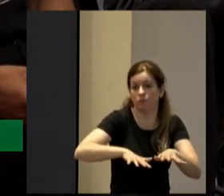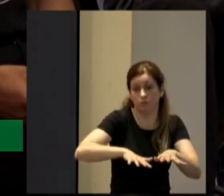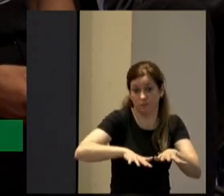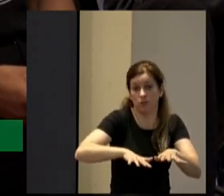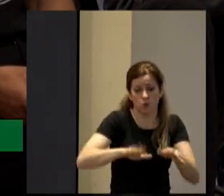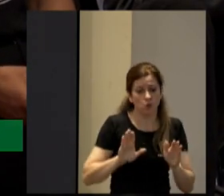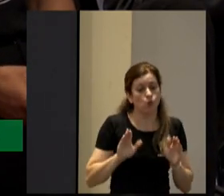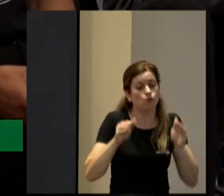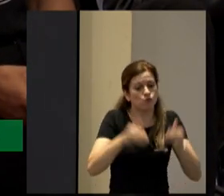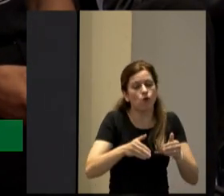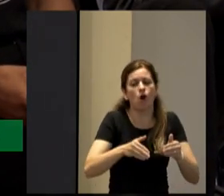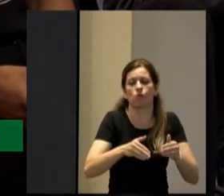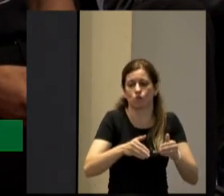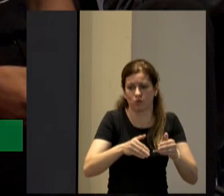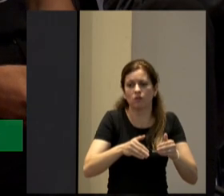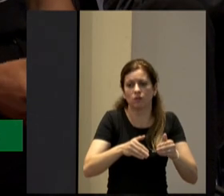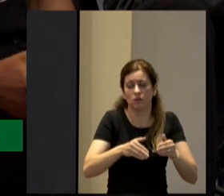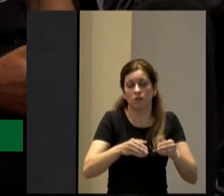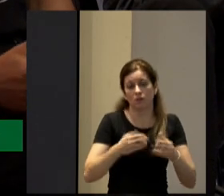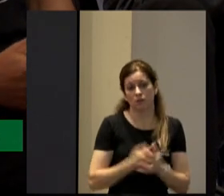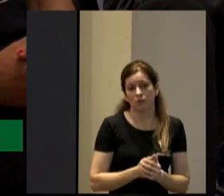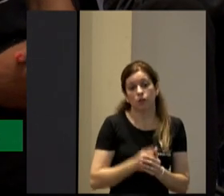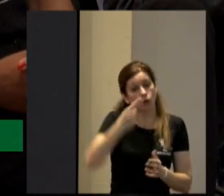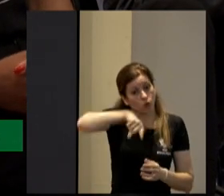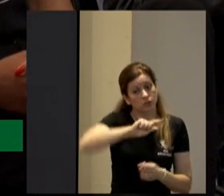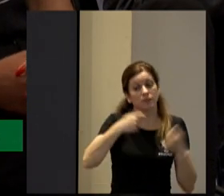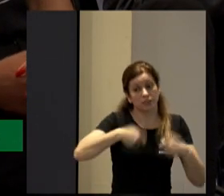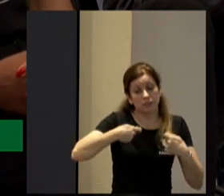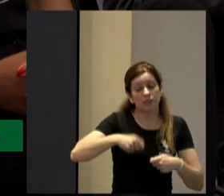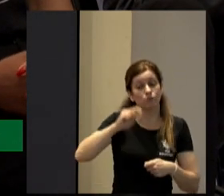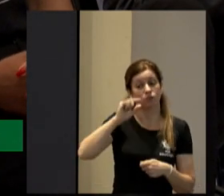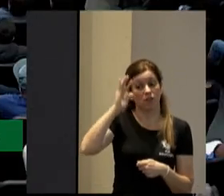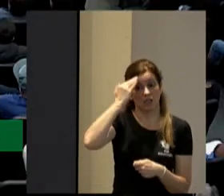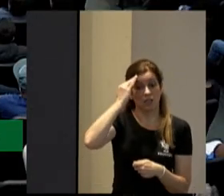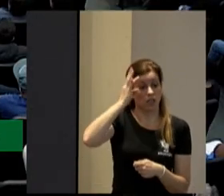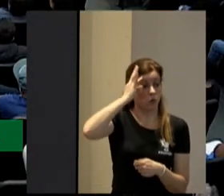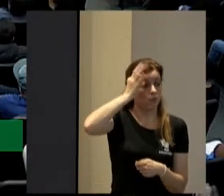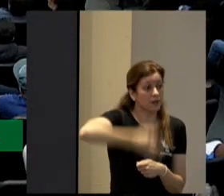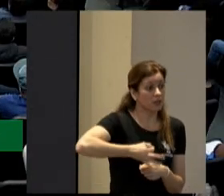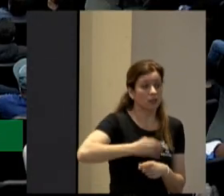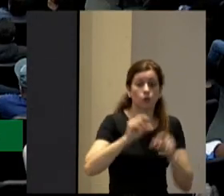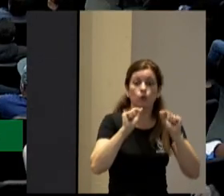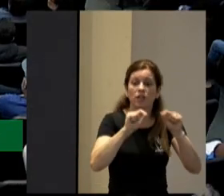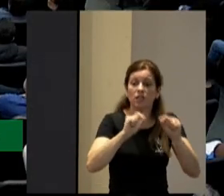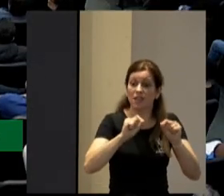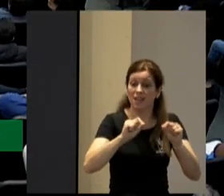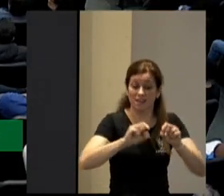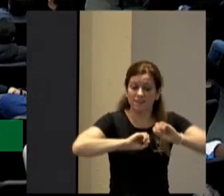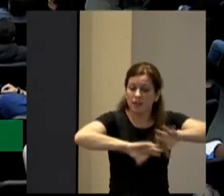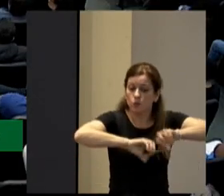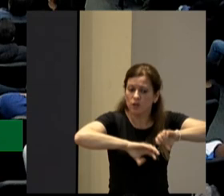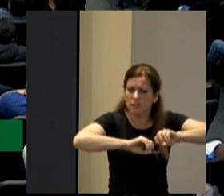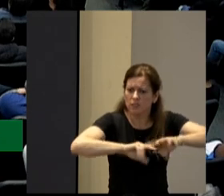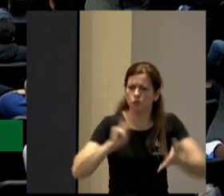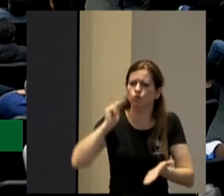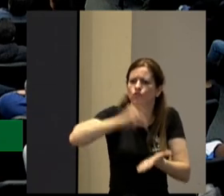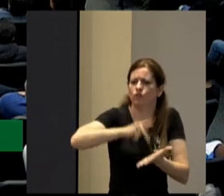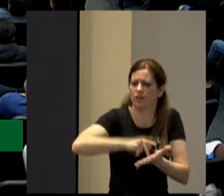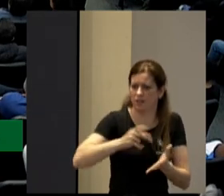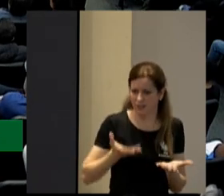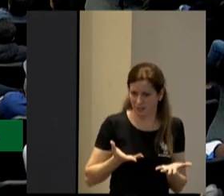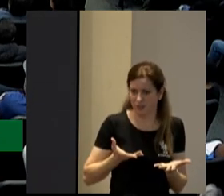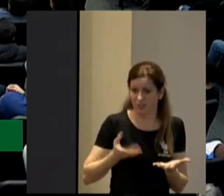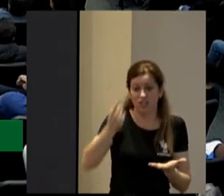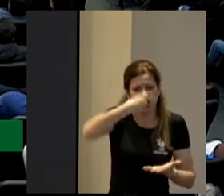errado. Ou a gente ainda não entendeu o que é fazer educação de verdade. Então, que hoje e que esse seminário seja